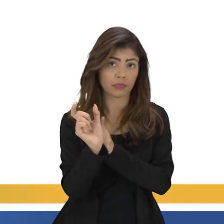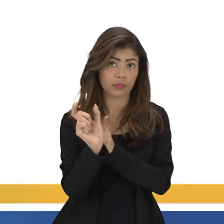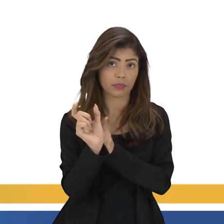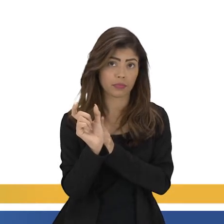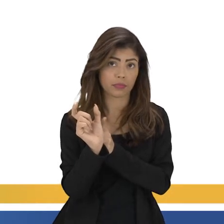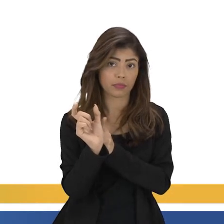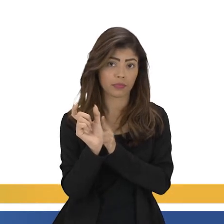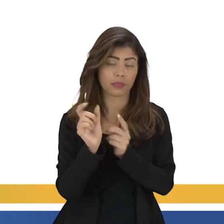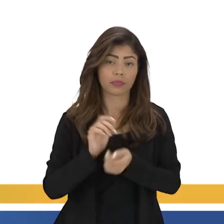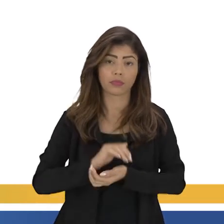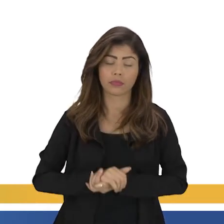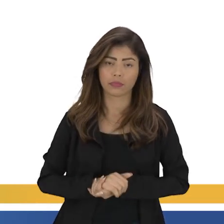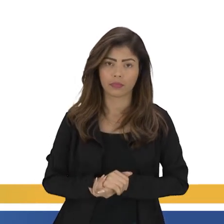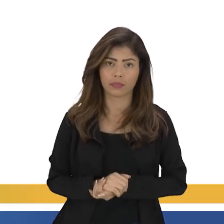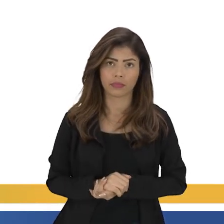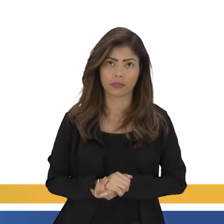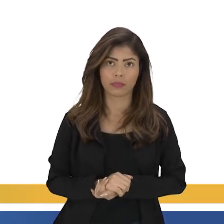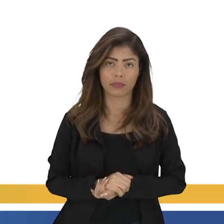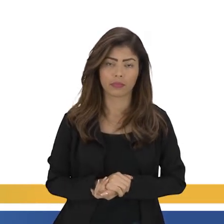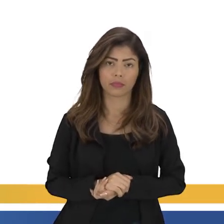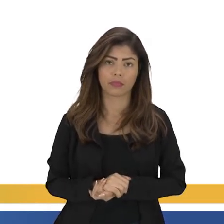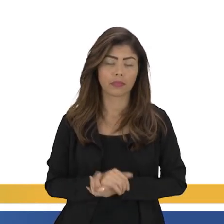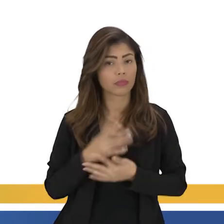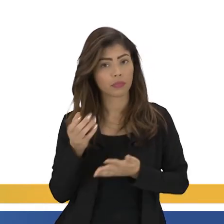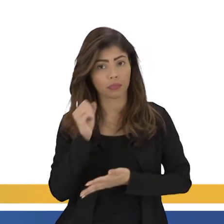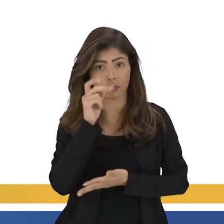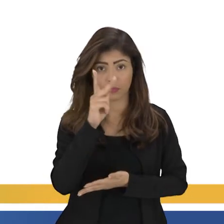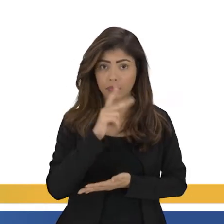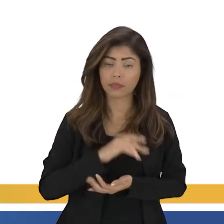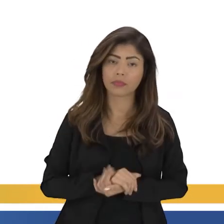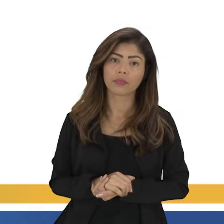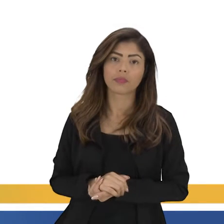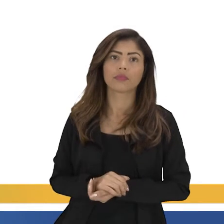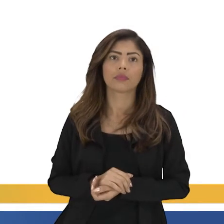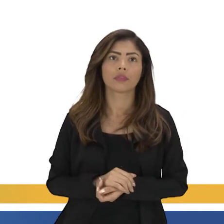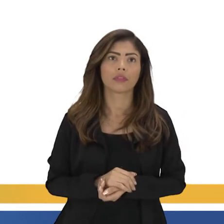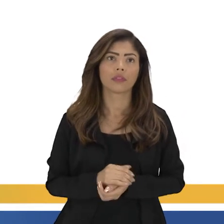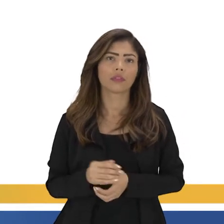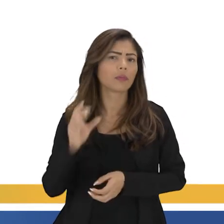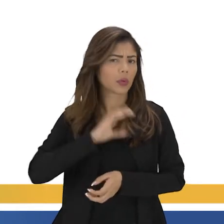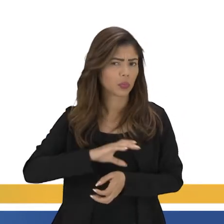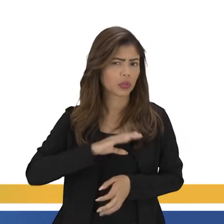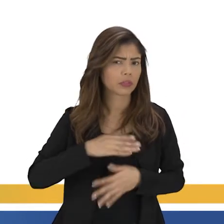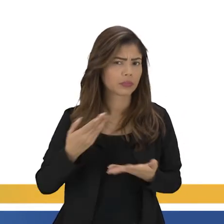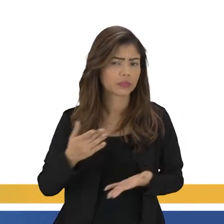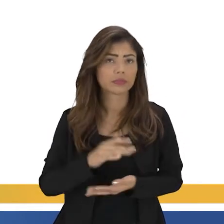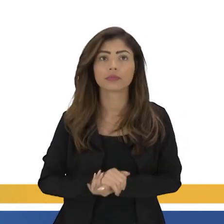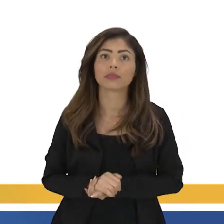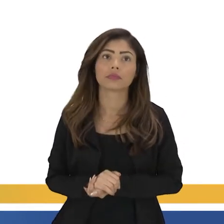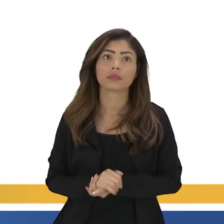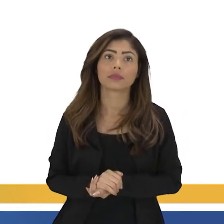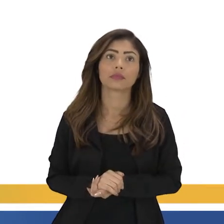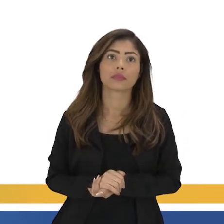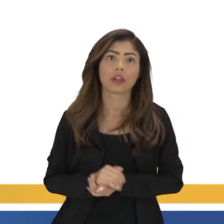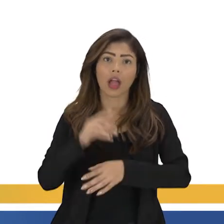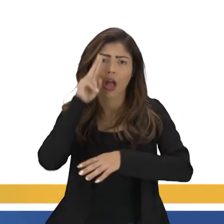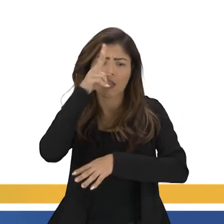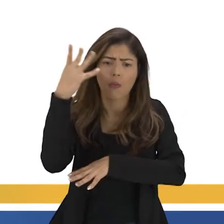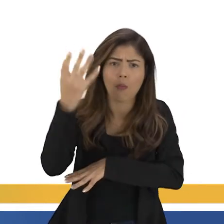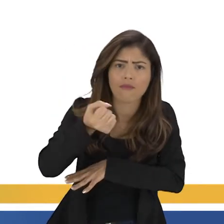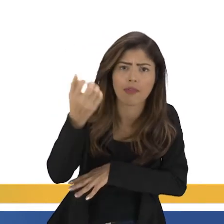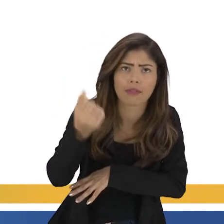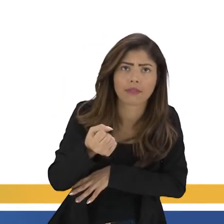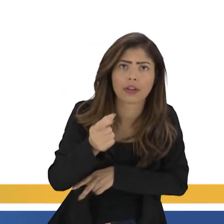espaço, durante o inverno, ok? Então, vamos para o português. Ordenhar uma